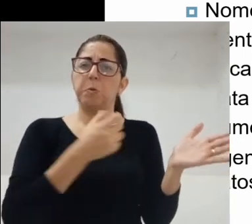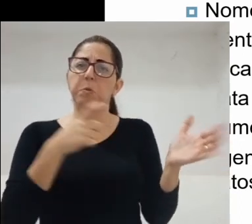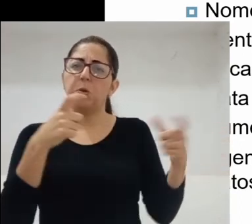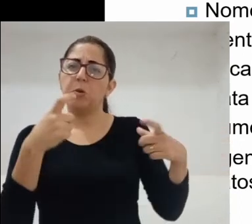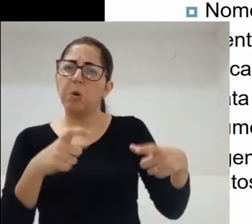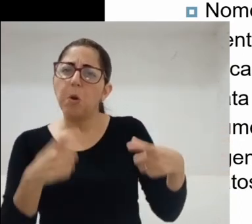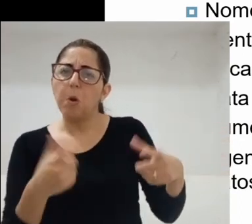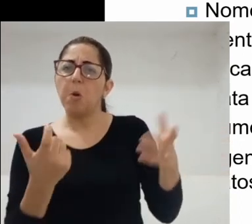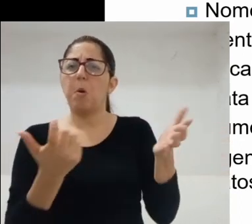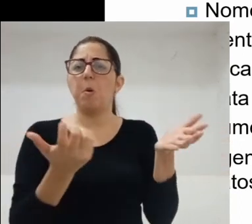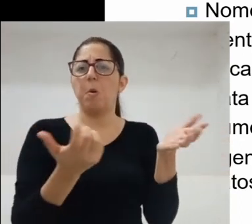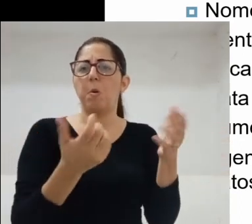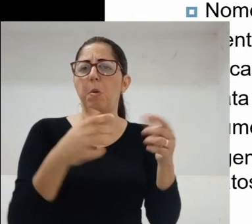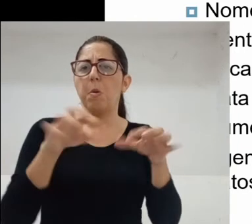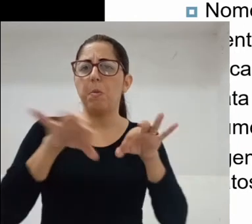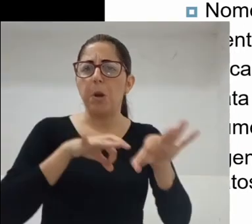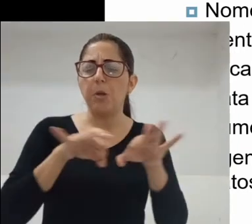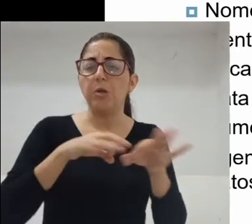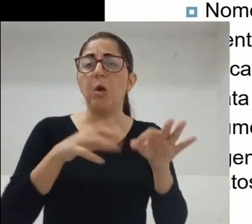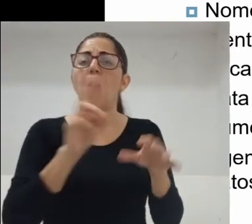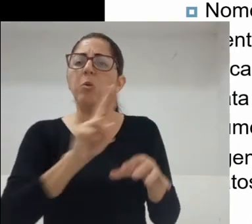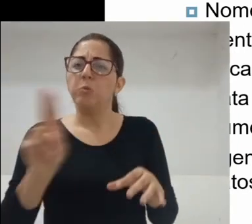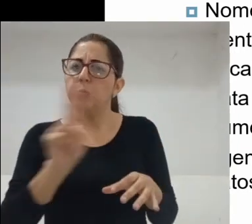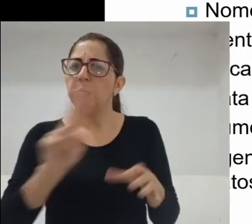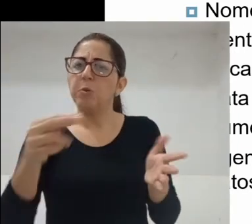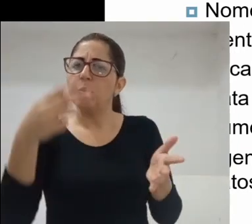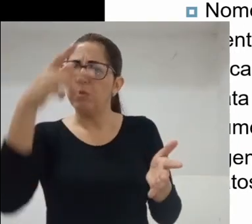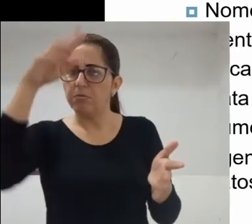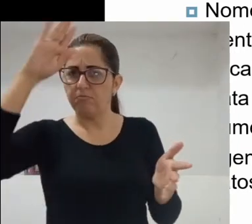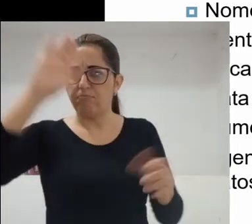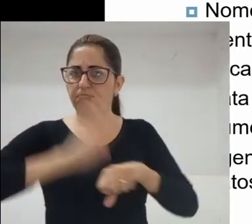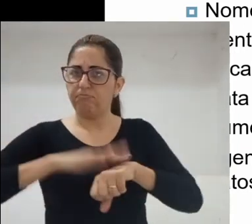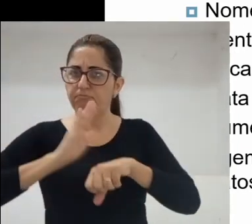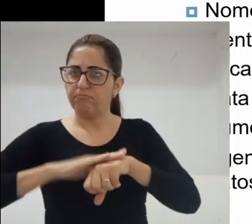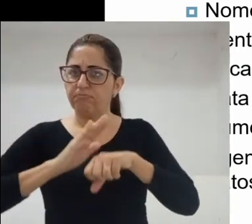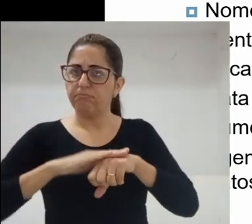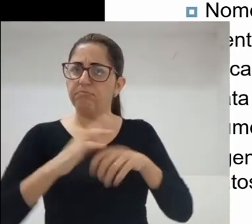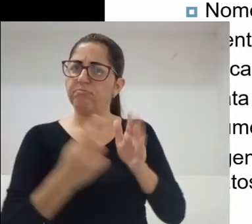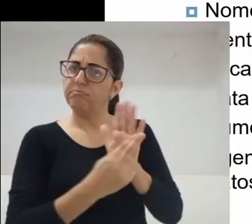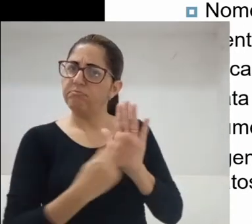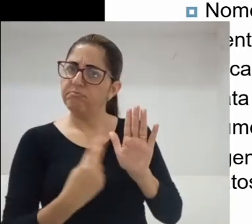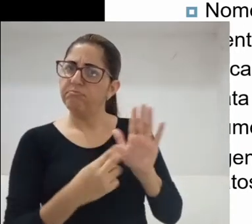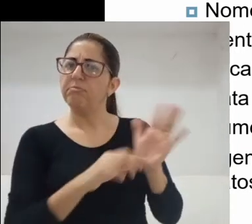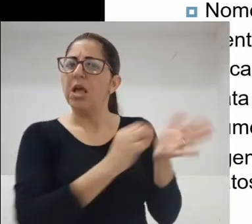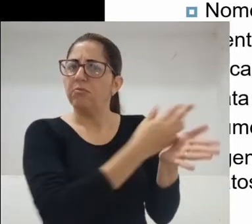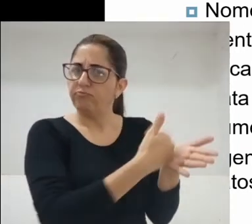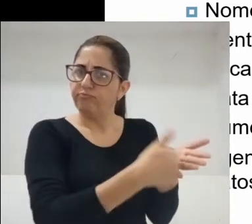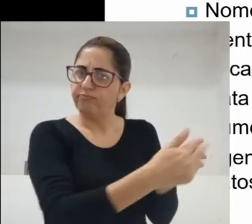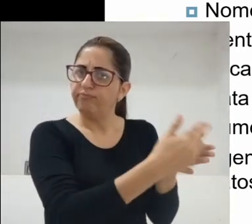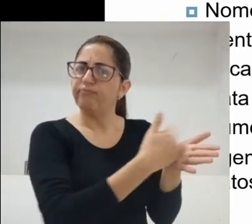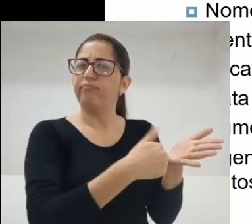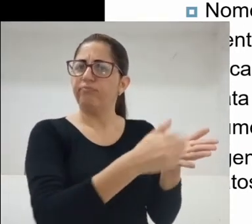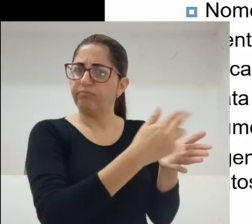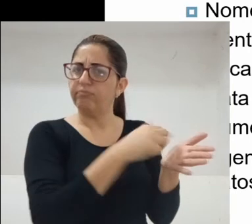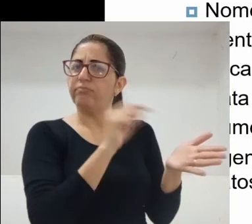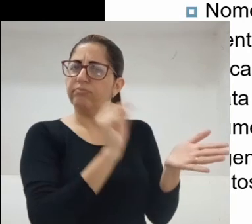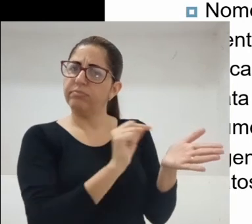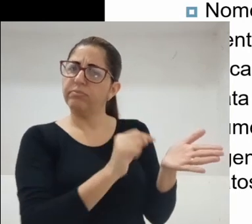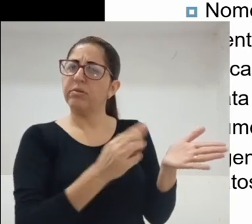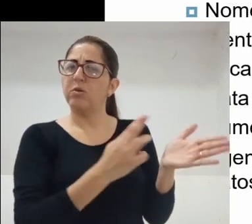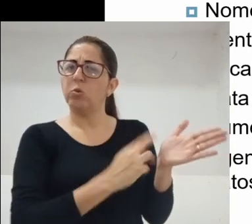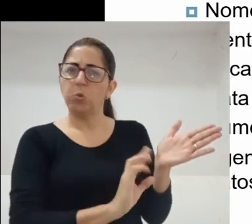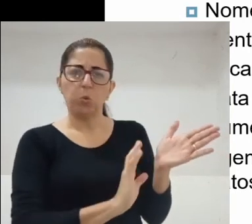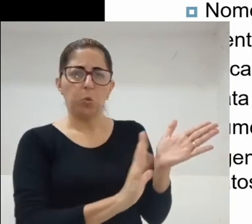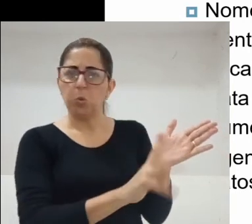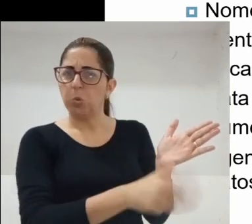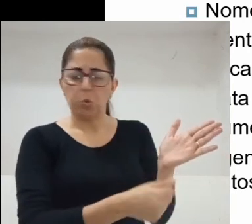exemplos de informações que vão estar nessa legenda: nome, localização do projeto, nome do proprietário, identificação